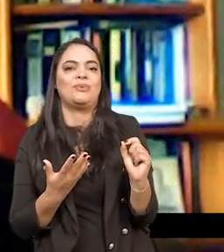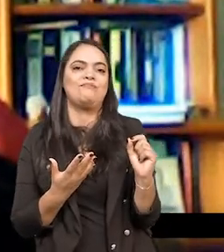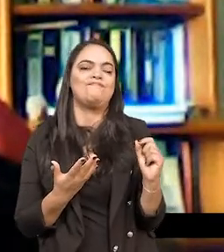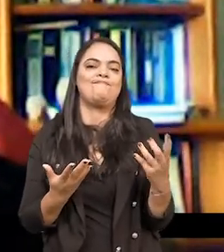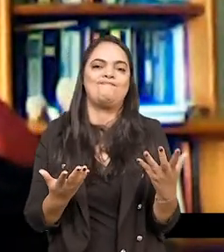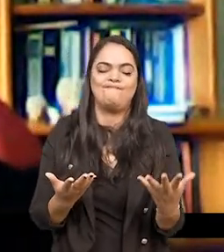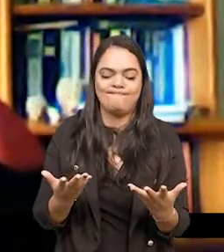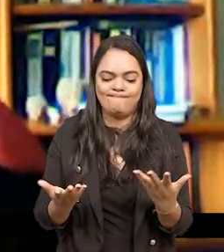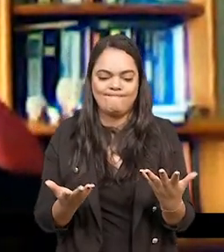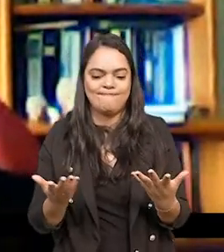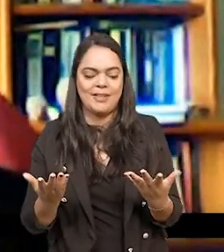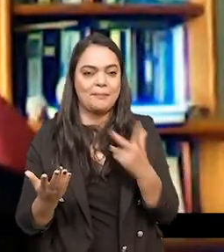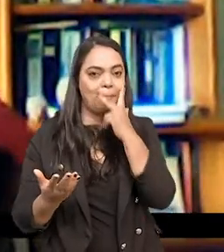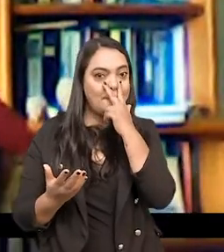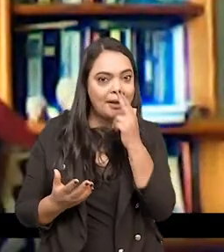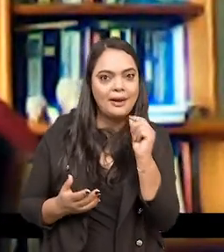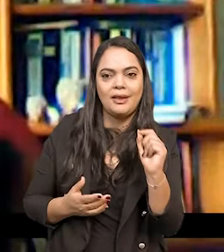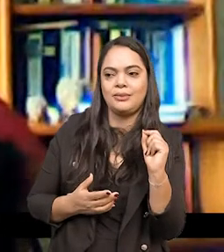construímos